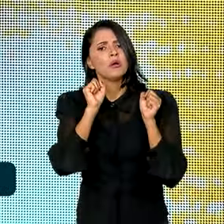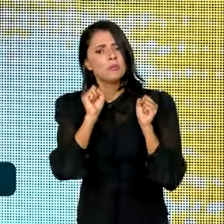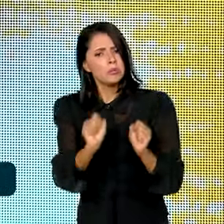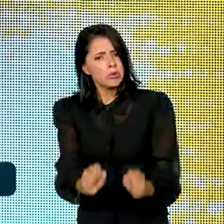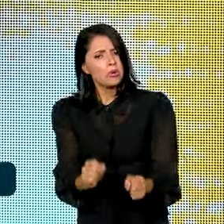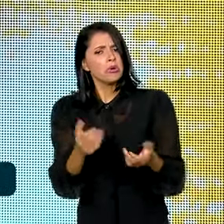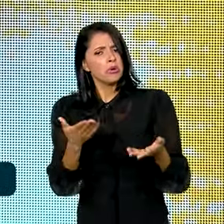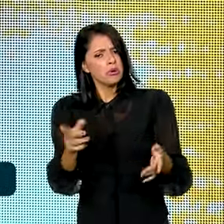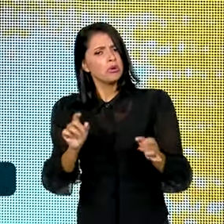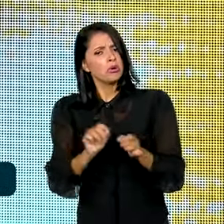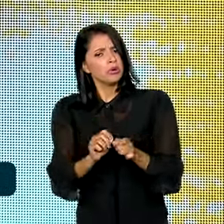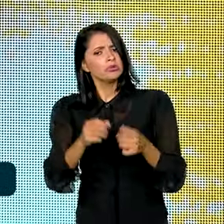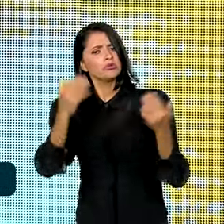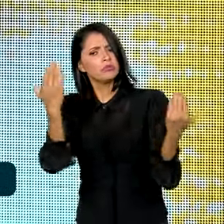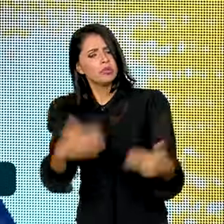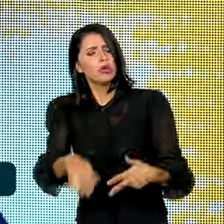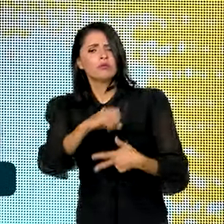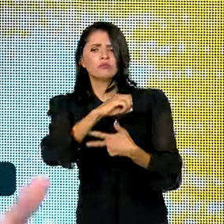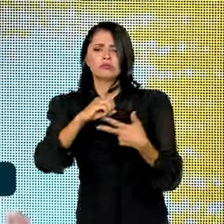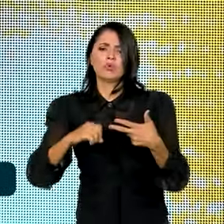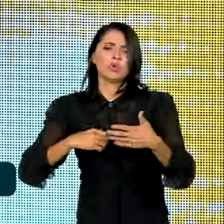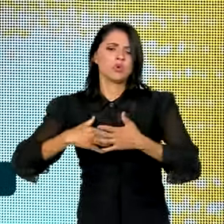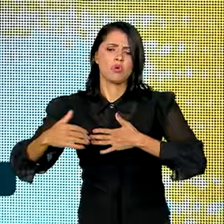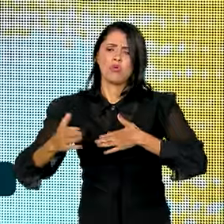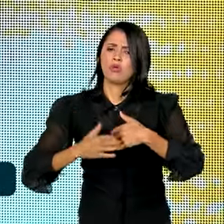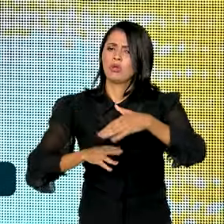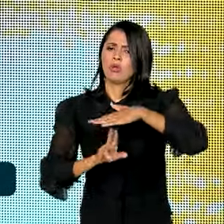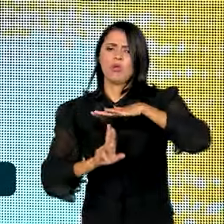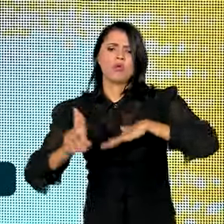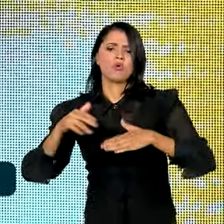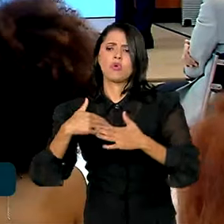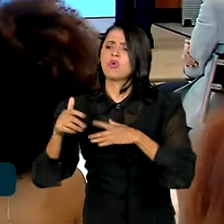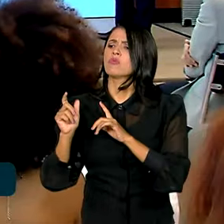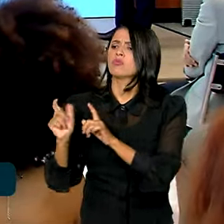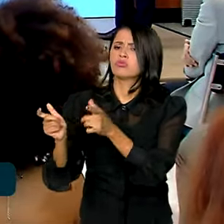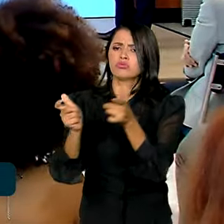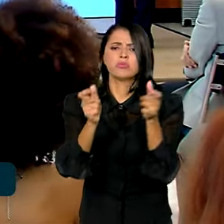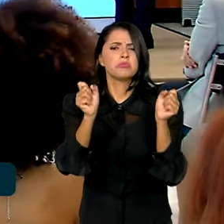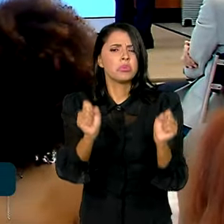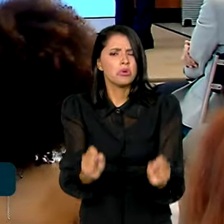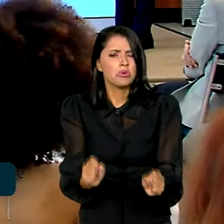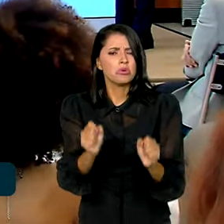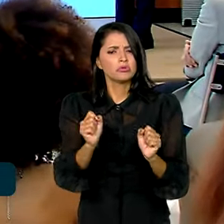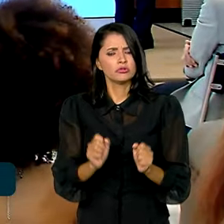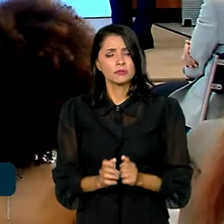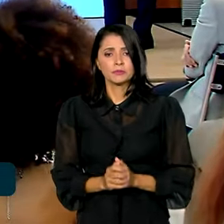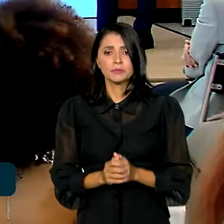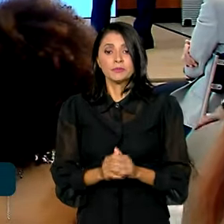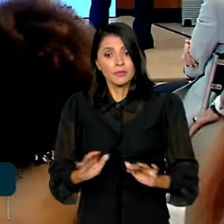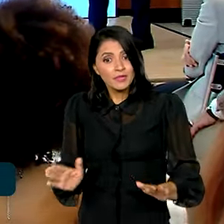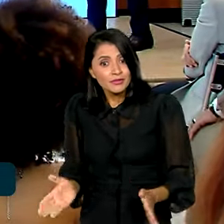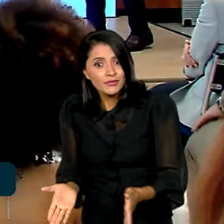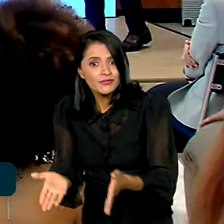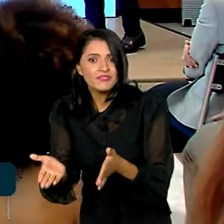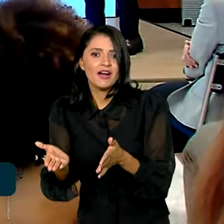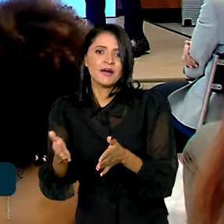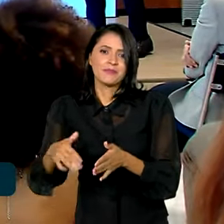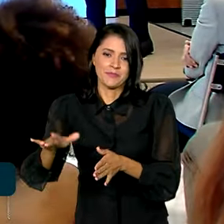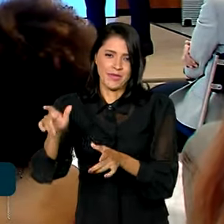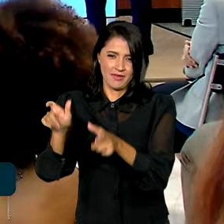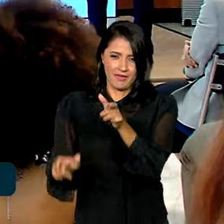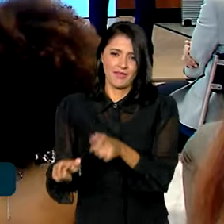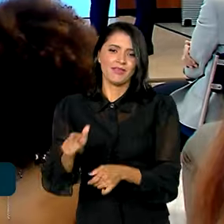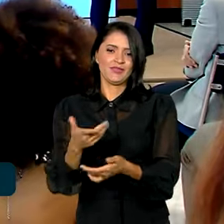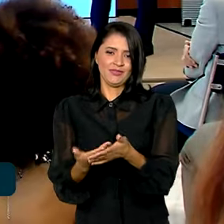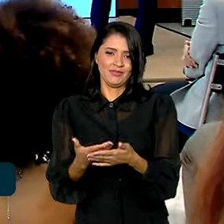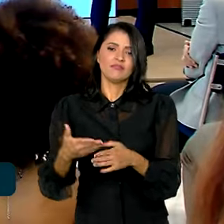Enem para qualquer universidade, em qualquer local do país. E para incentivar que mais estudantes façam